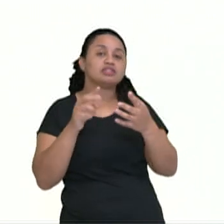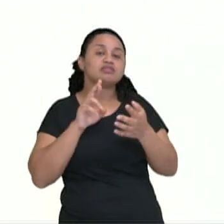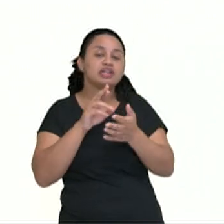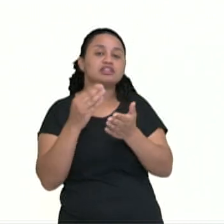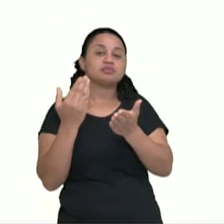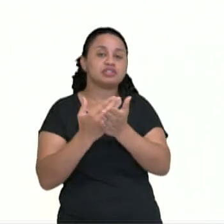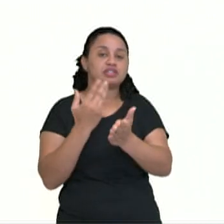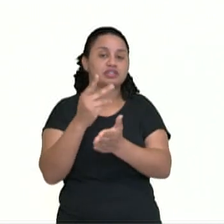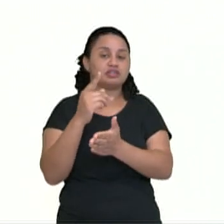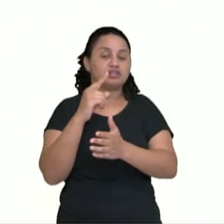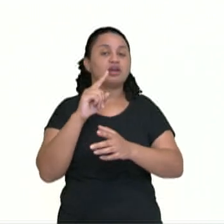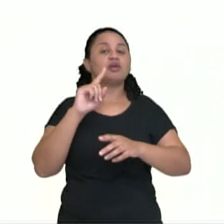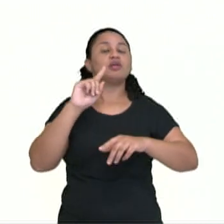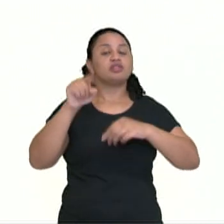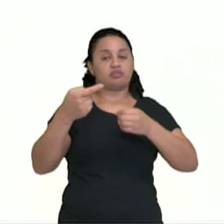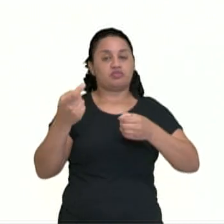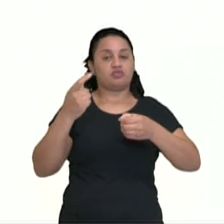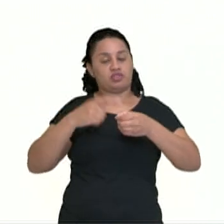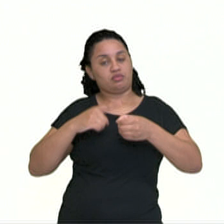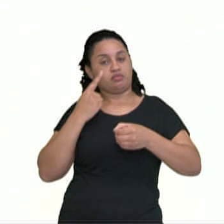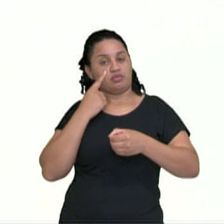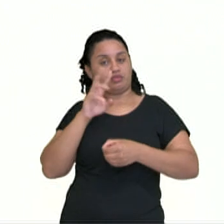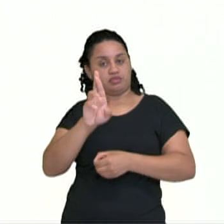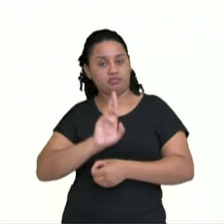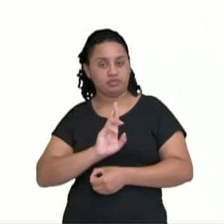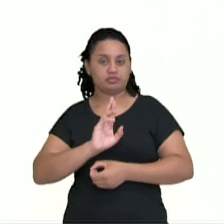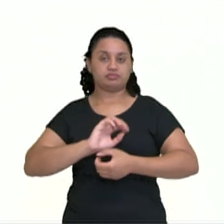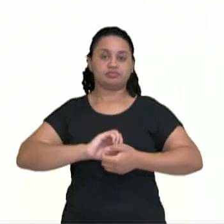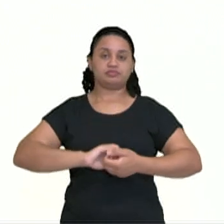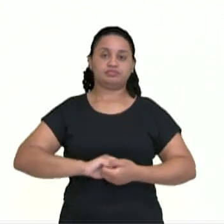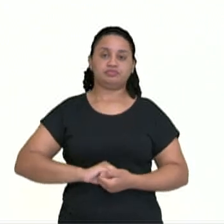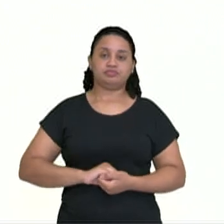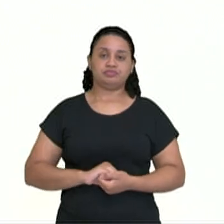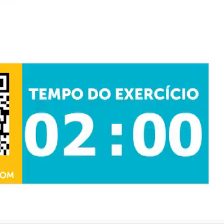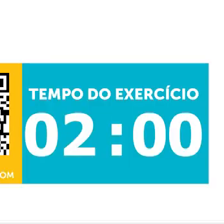nós já voltamos para conferir as respostas.